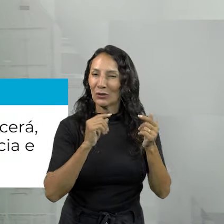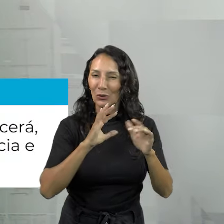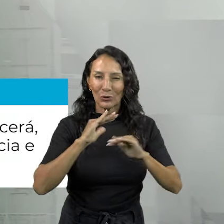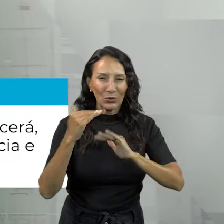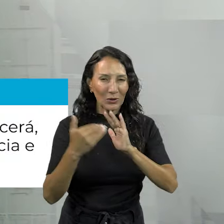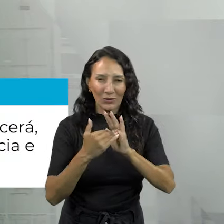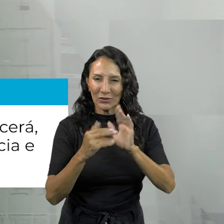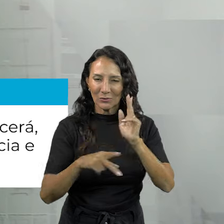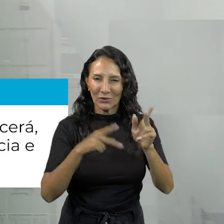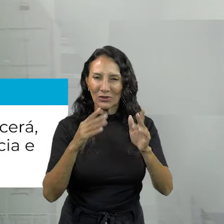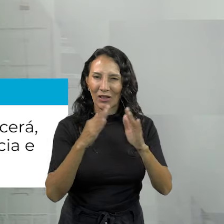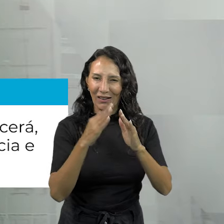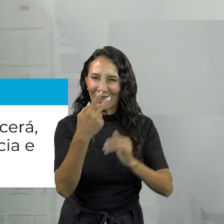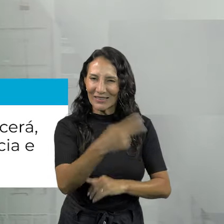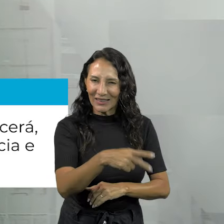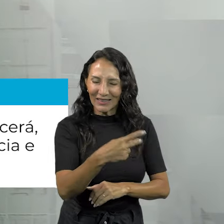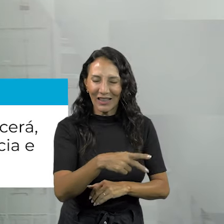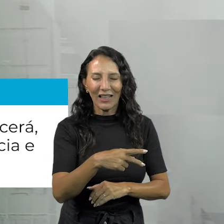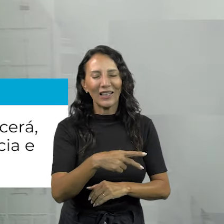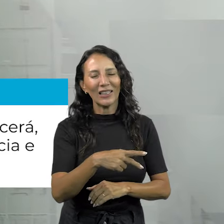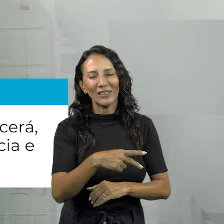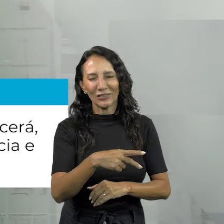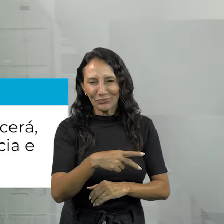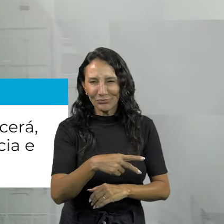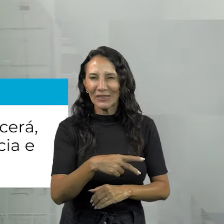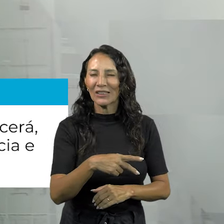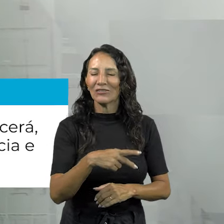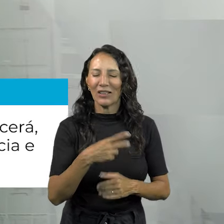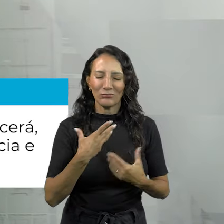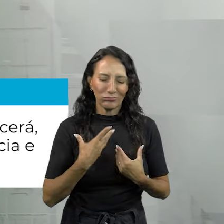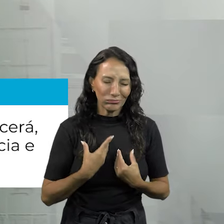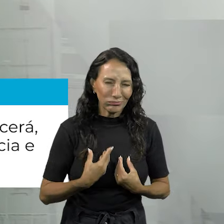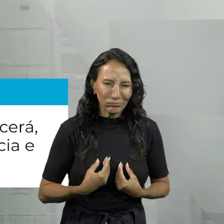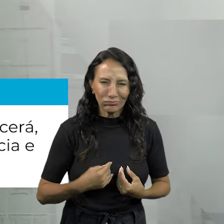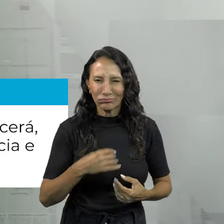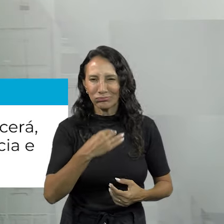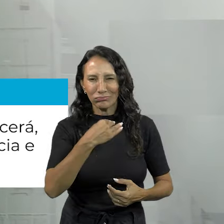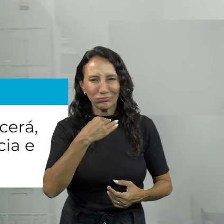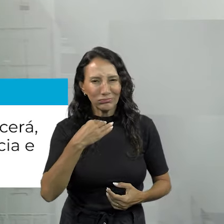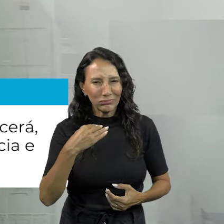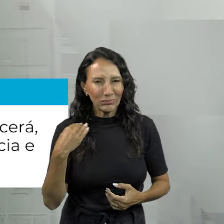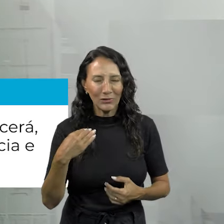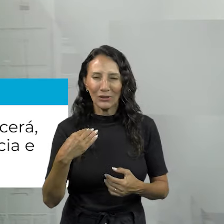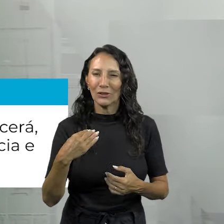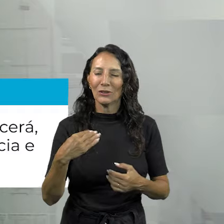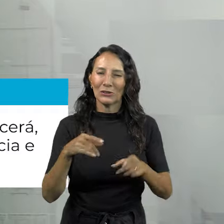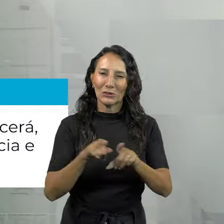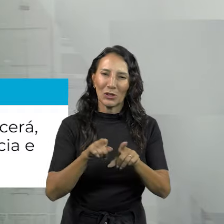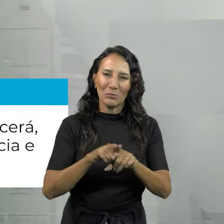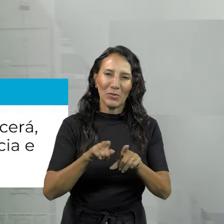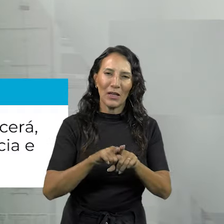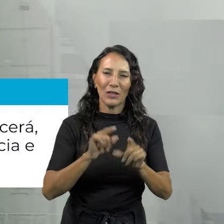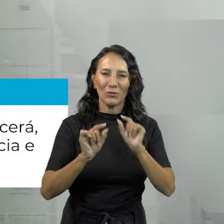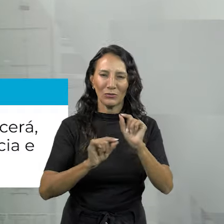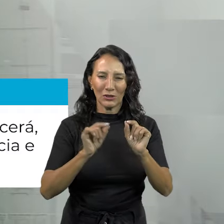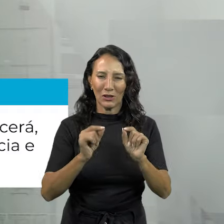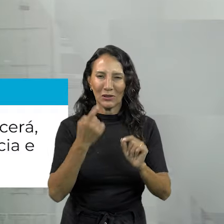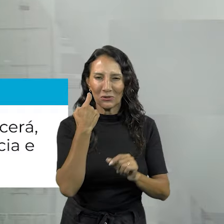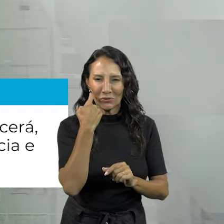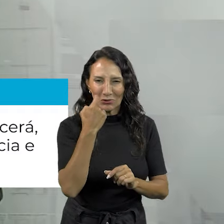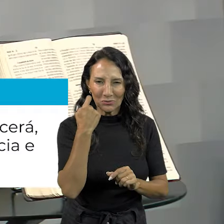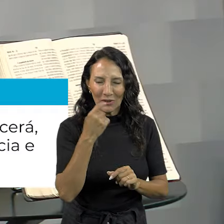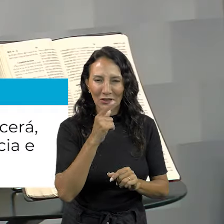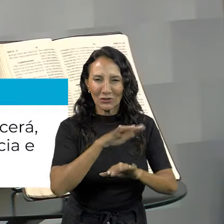nela desfalecerá, com os animais do campo e com as aves do ar, que atacam com violência, e até os